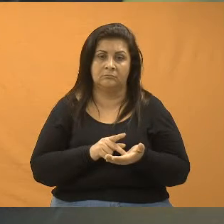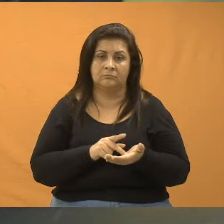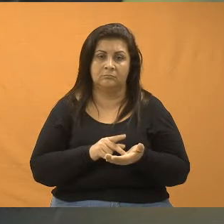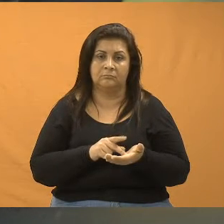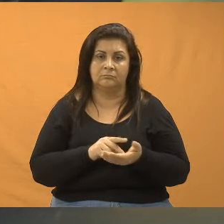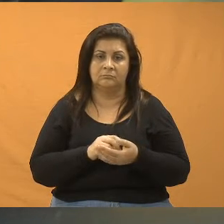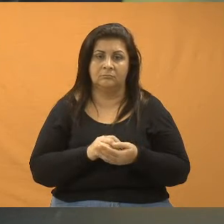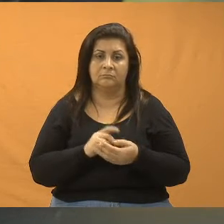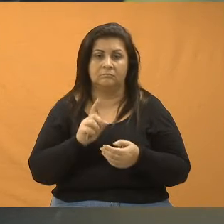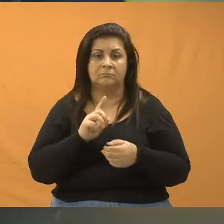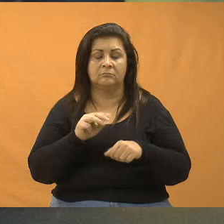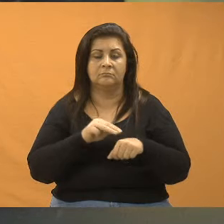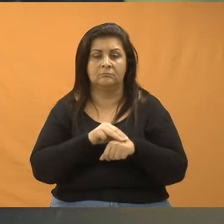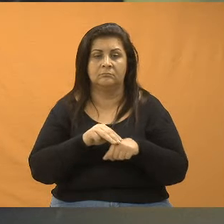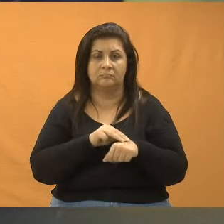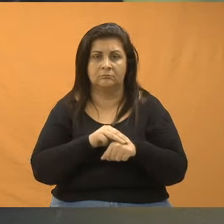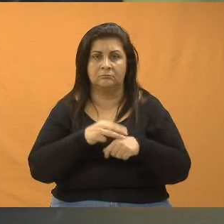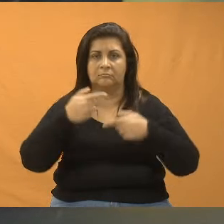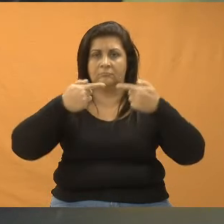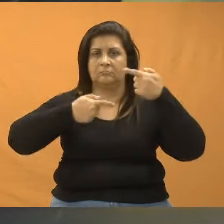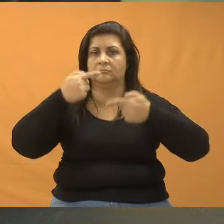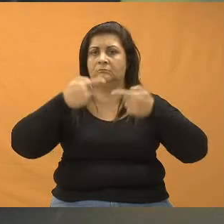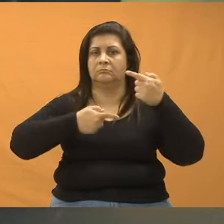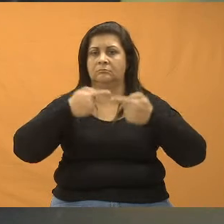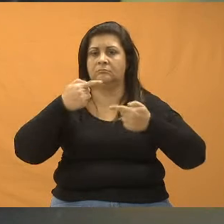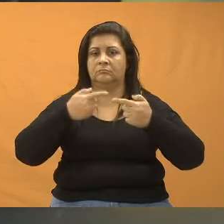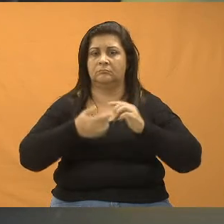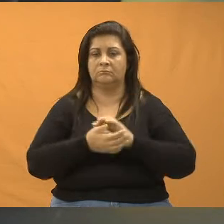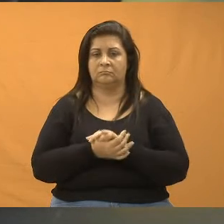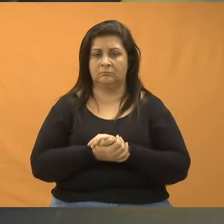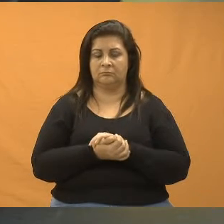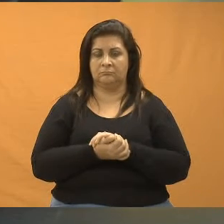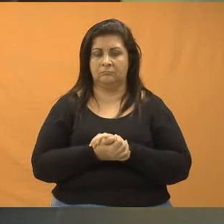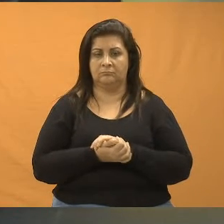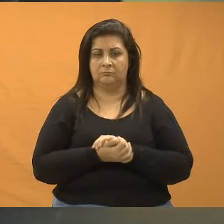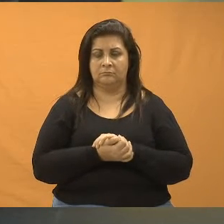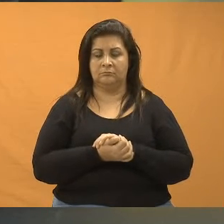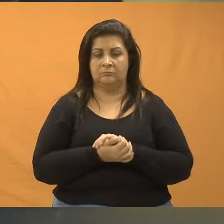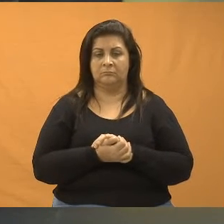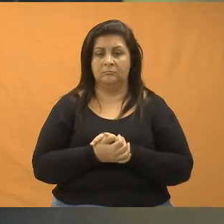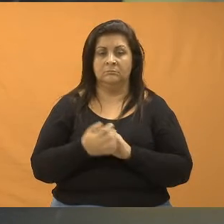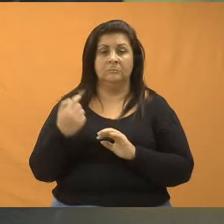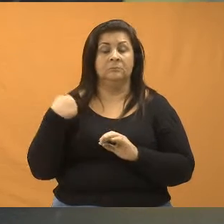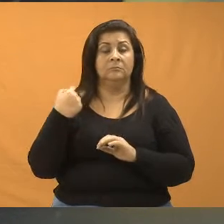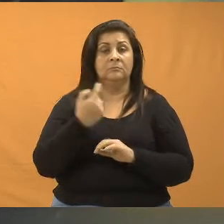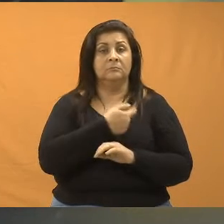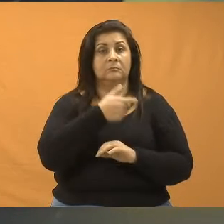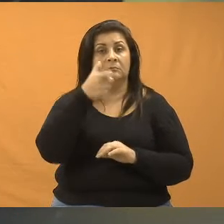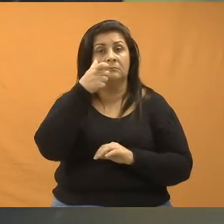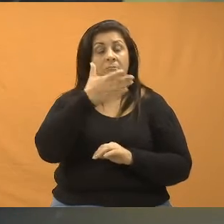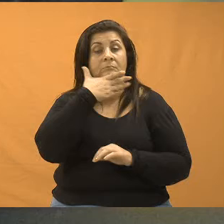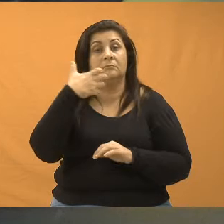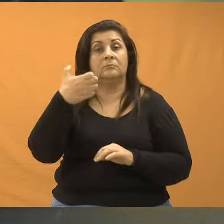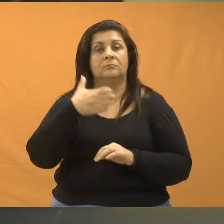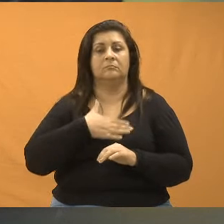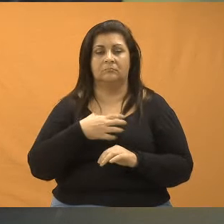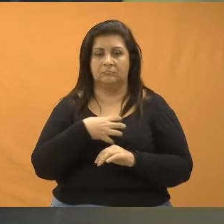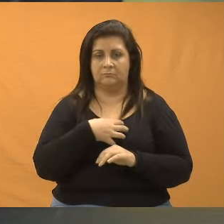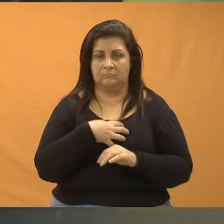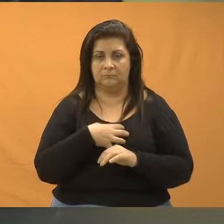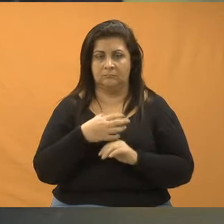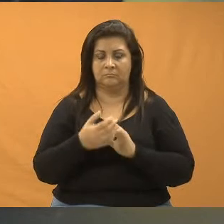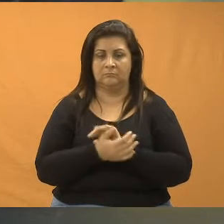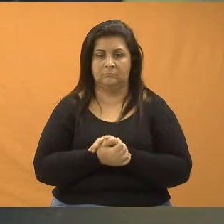fosse uma discussão política. Que a gente fizesse da melhor maneira possível.